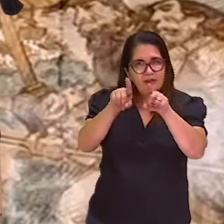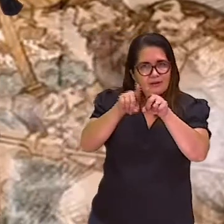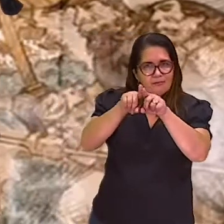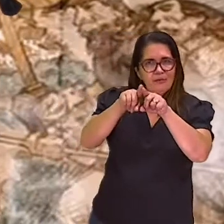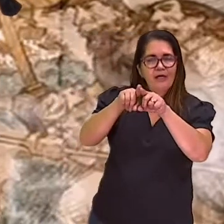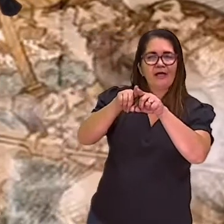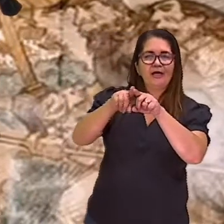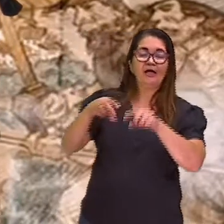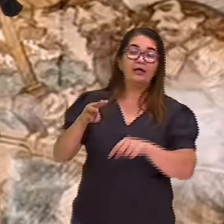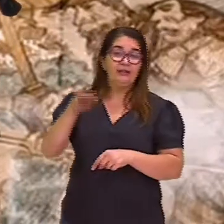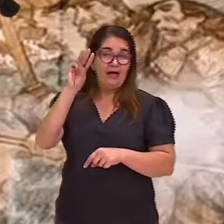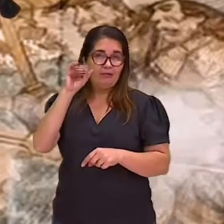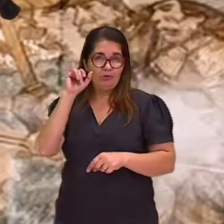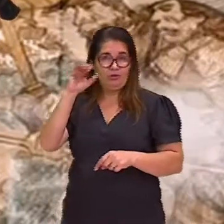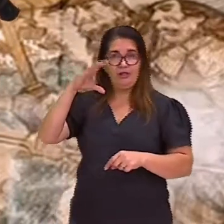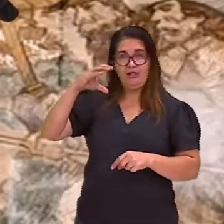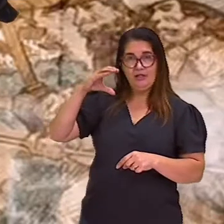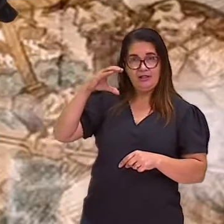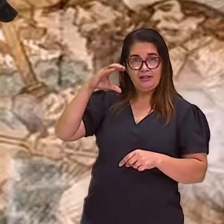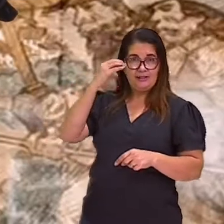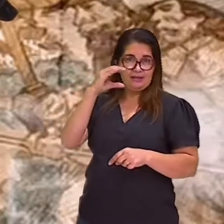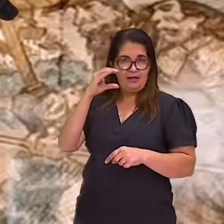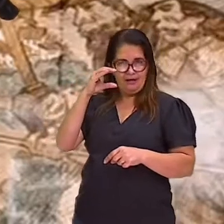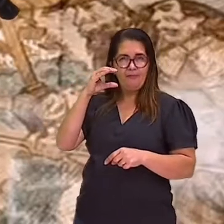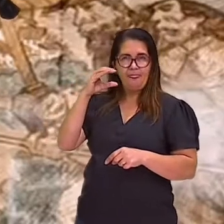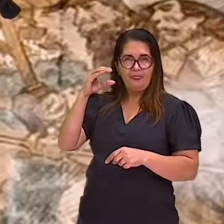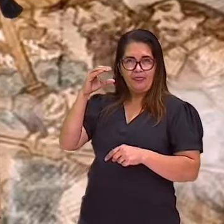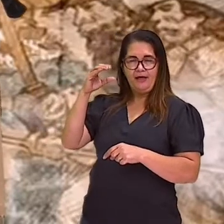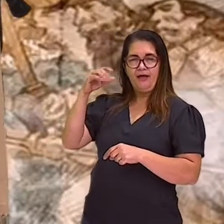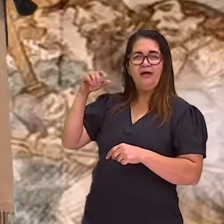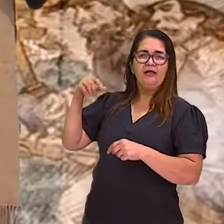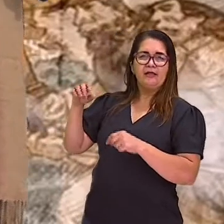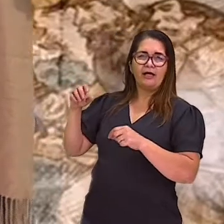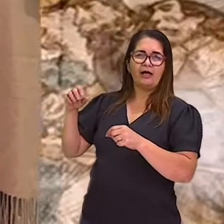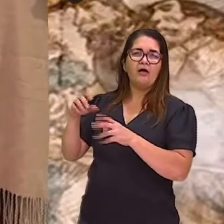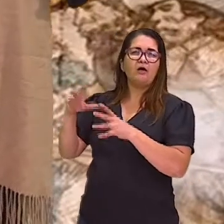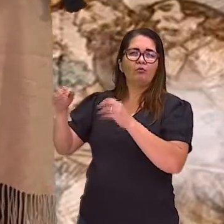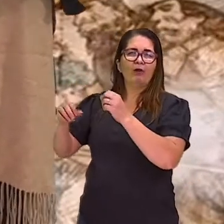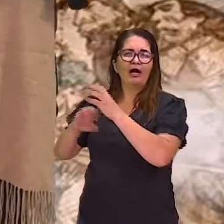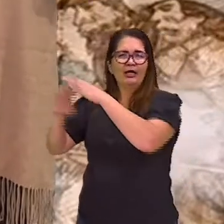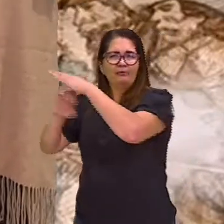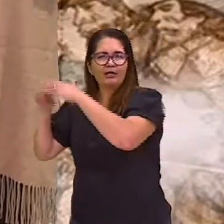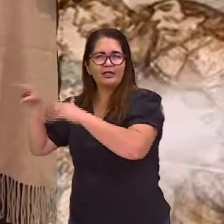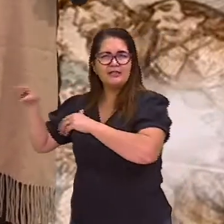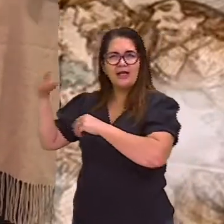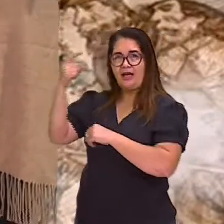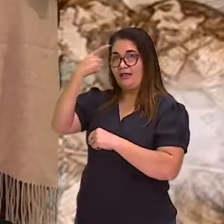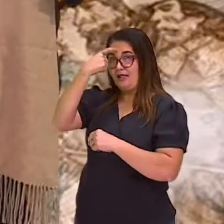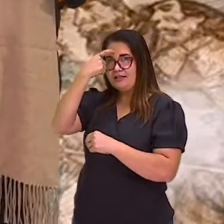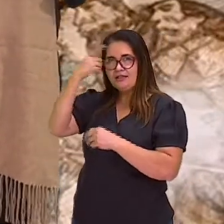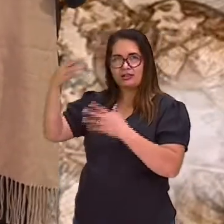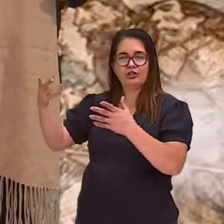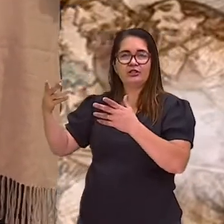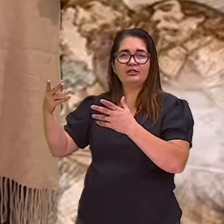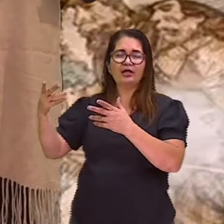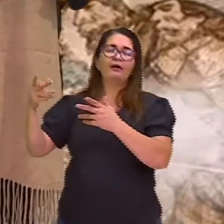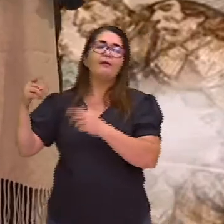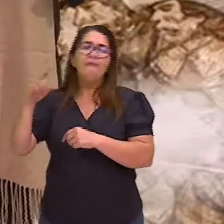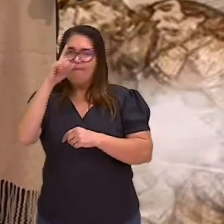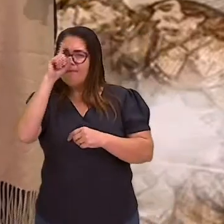WIC, que é a Companhia das Índias Ocidentais, o alemão Maurício de Nassau,